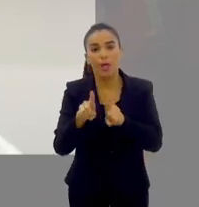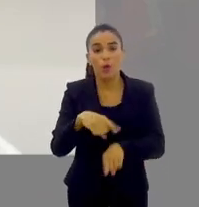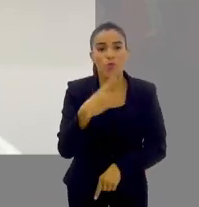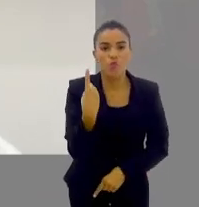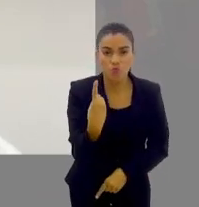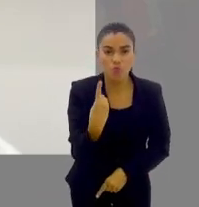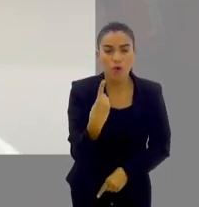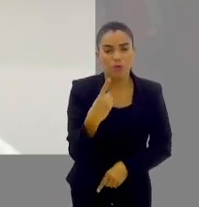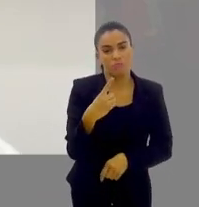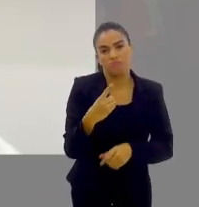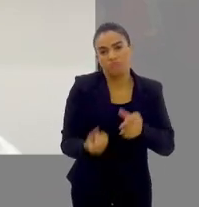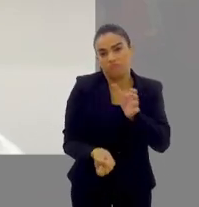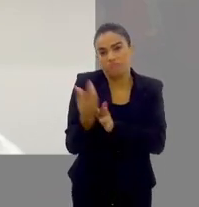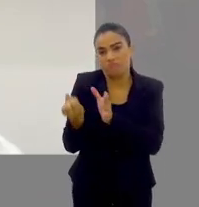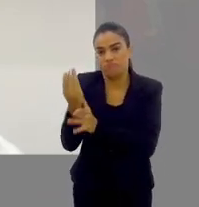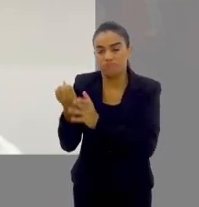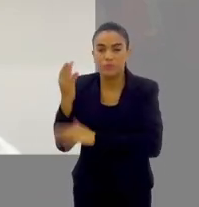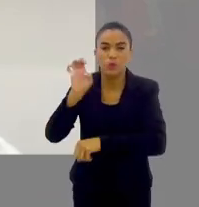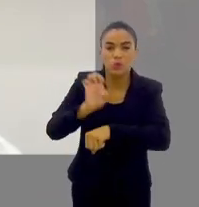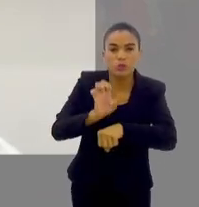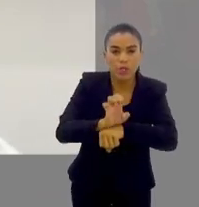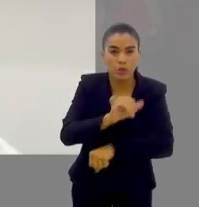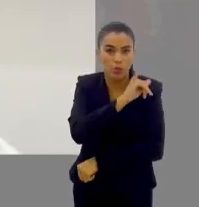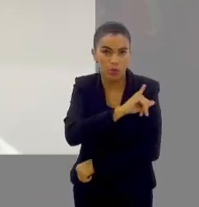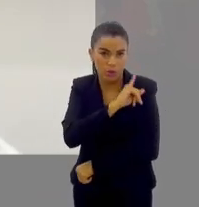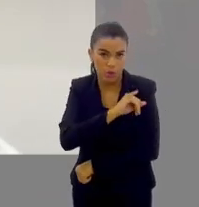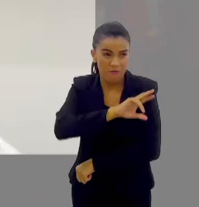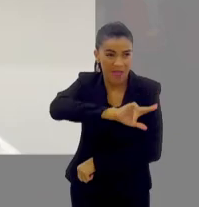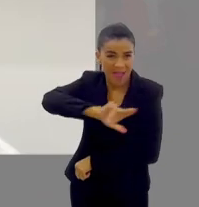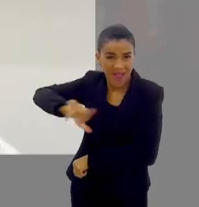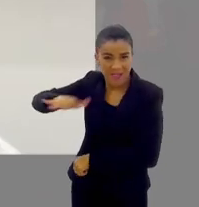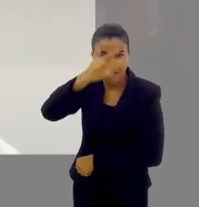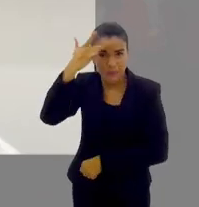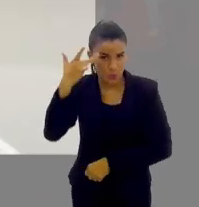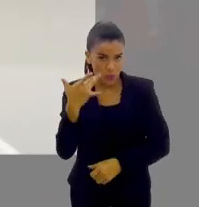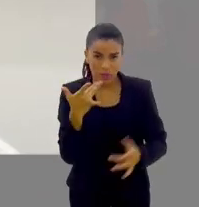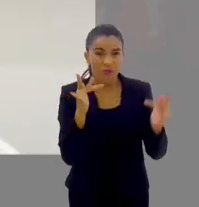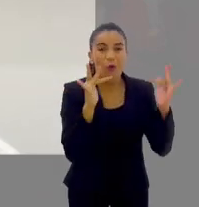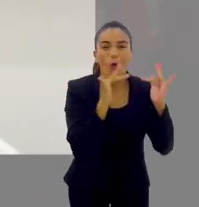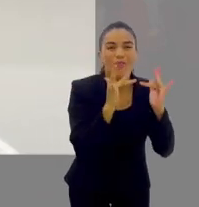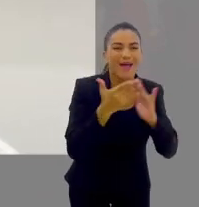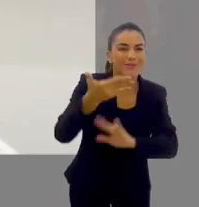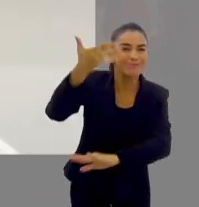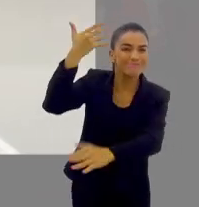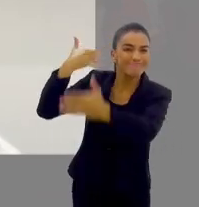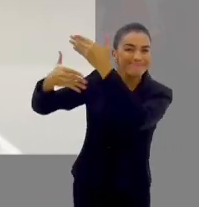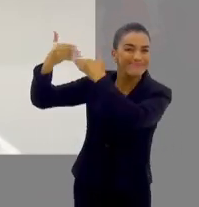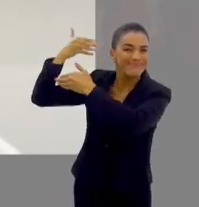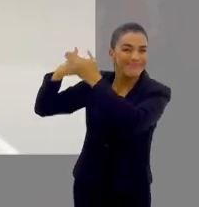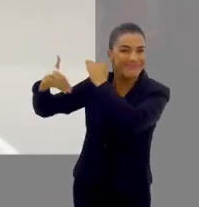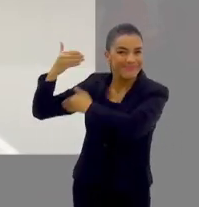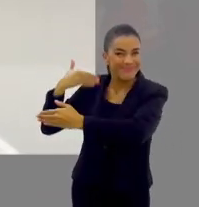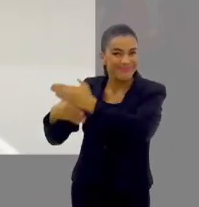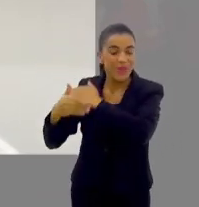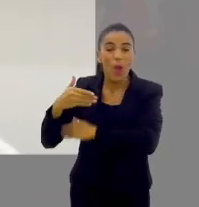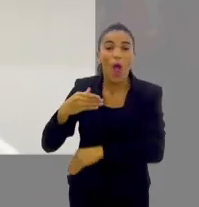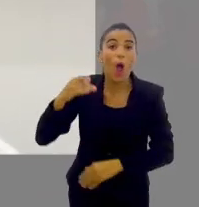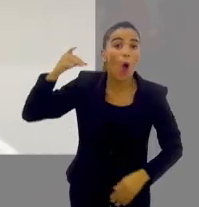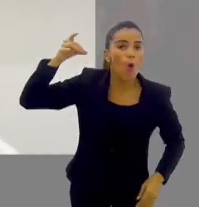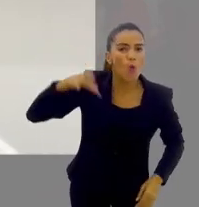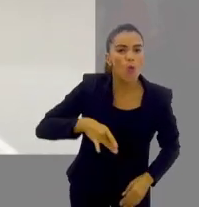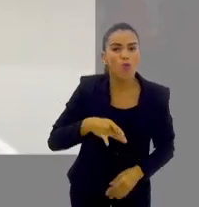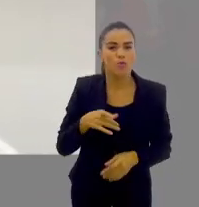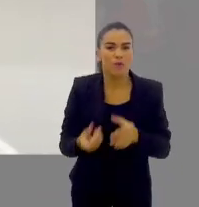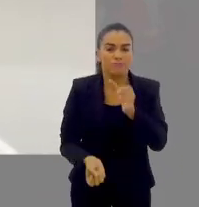no estado do Rio de Janeiro. A gente sabe que tem muitas pessoas que não tiveram contato com esse sorotipo 2 nos últimos anos, a última